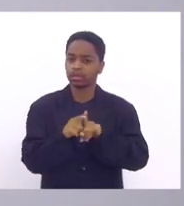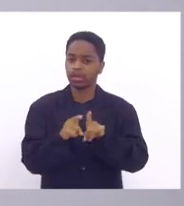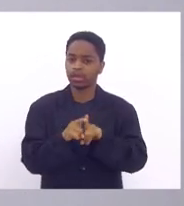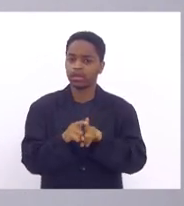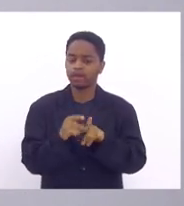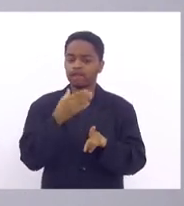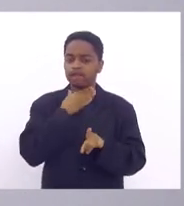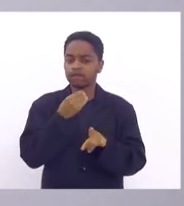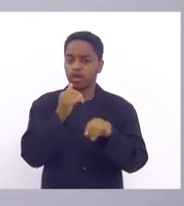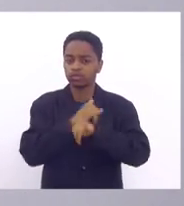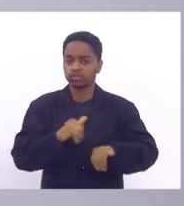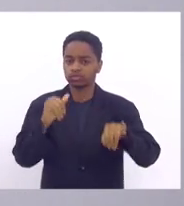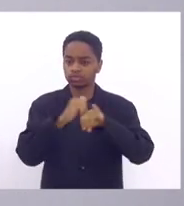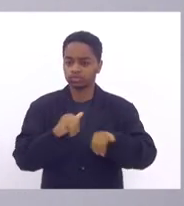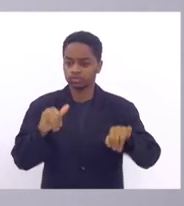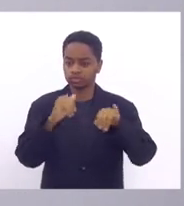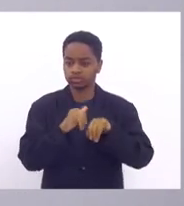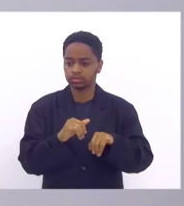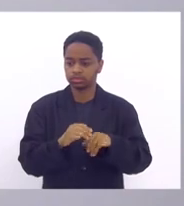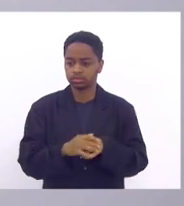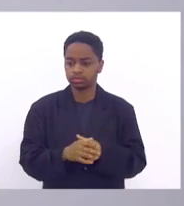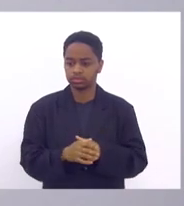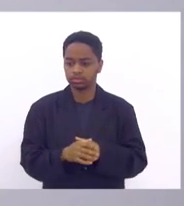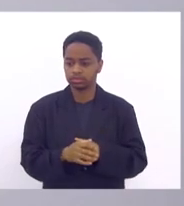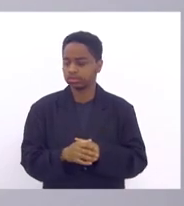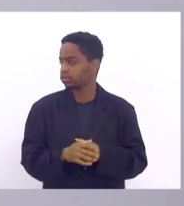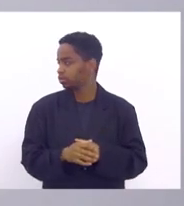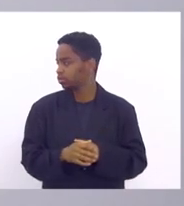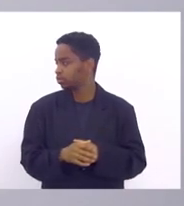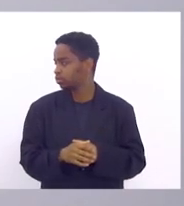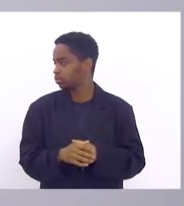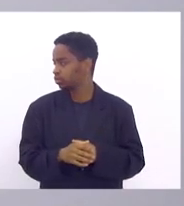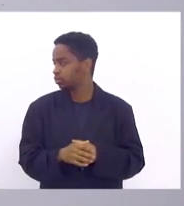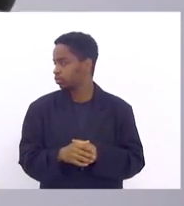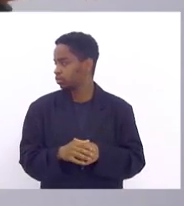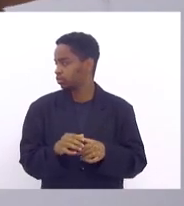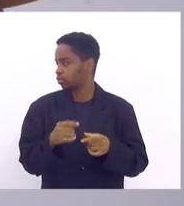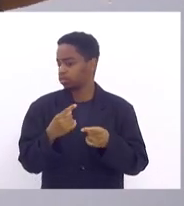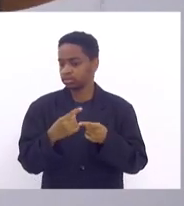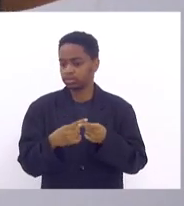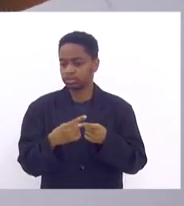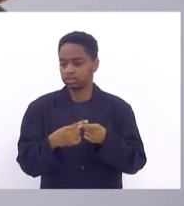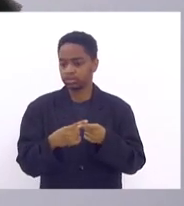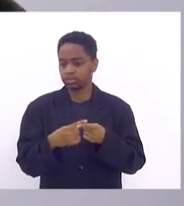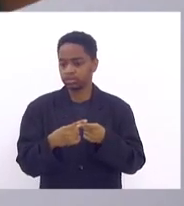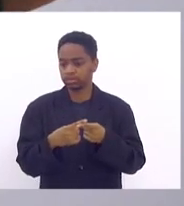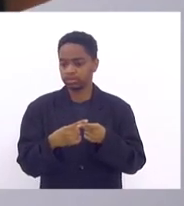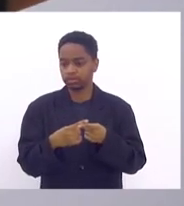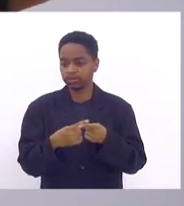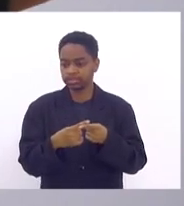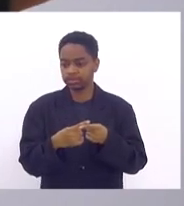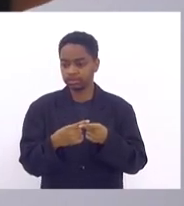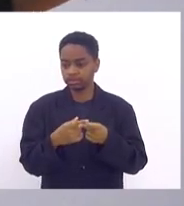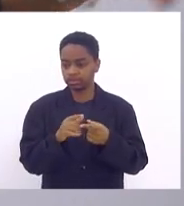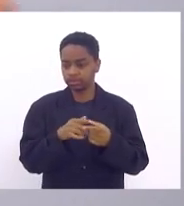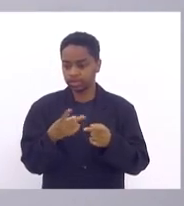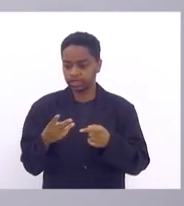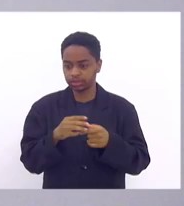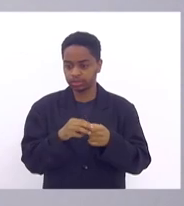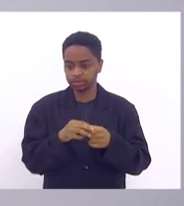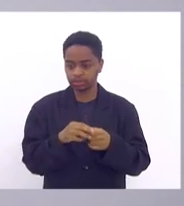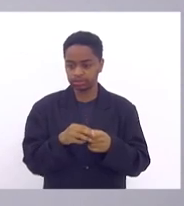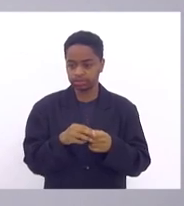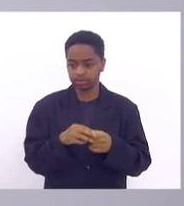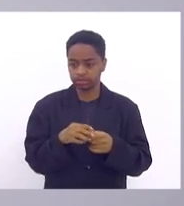News que se divulgue ó o caso que o doutor trouxe aqui que chegou a levar a morte uma mentira uma